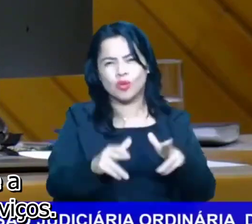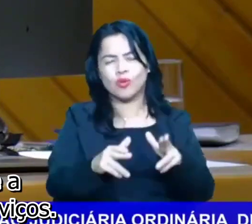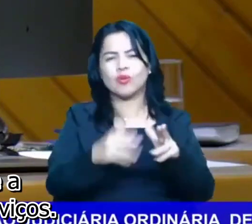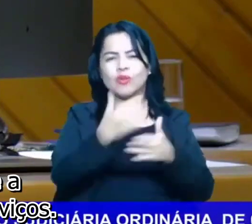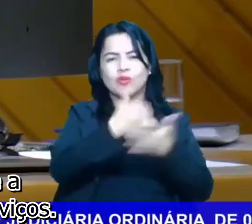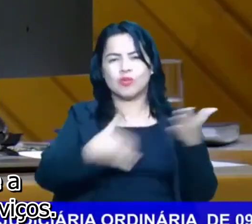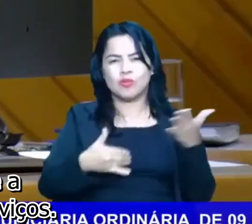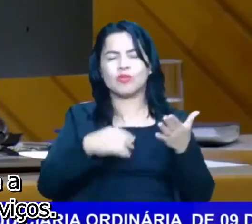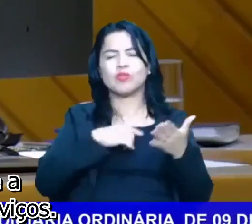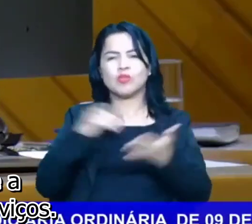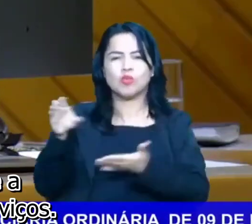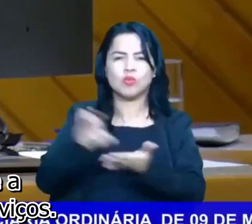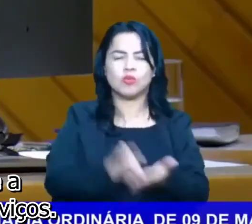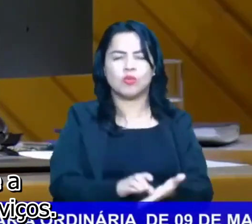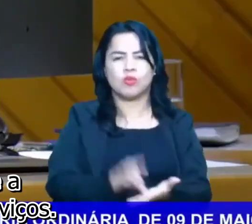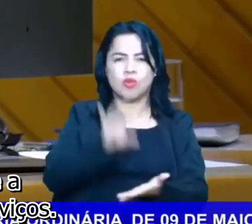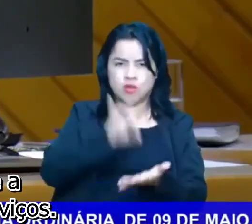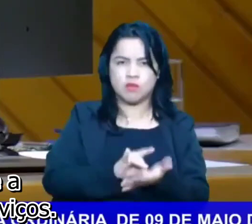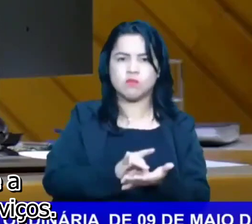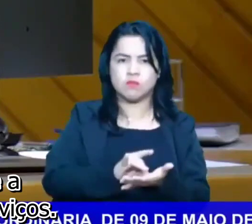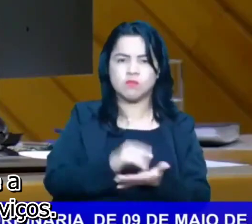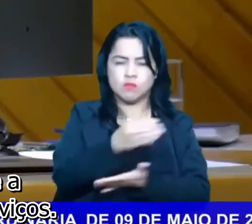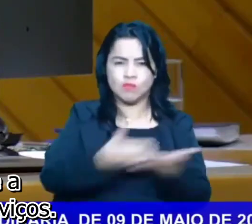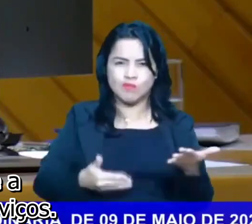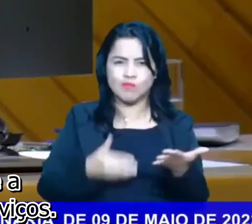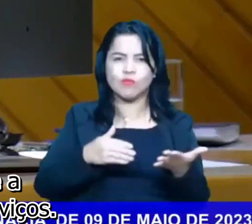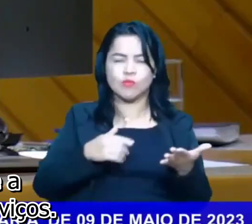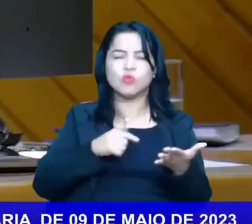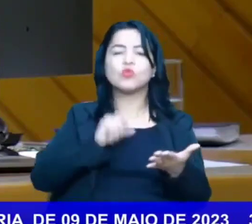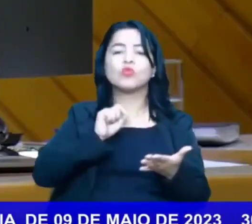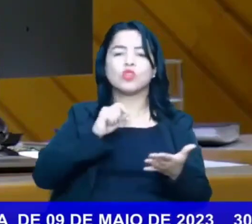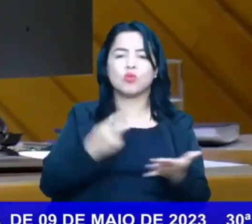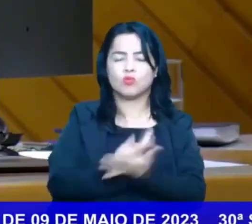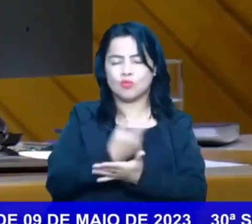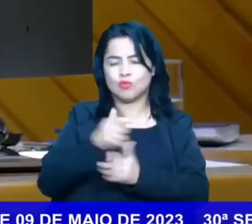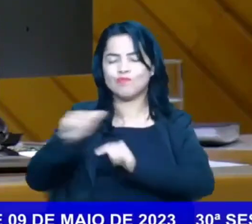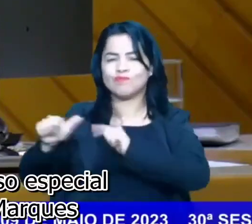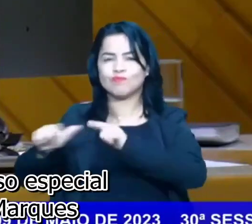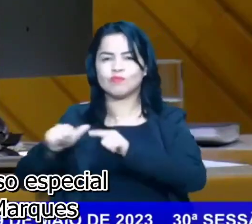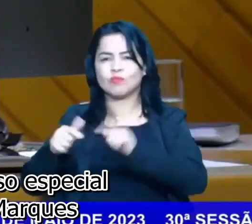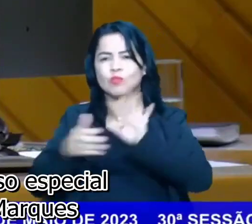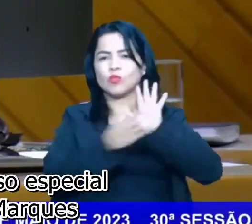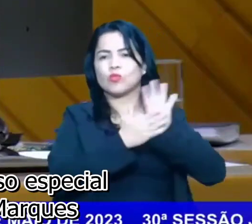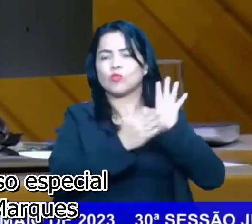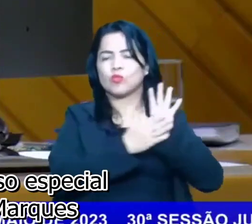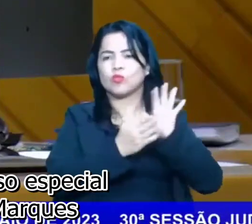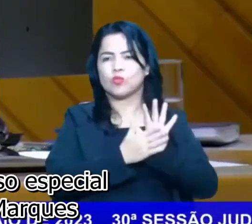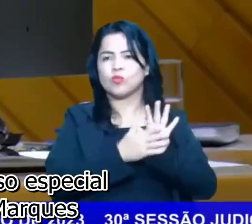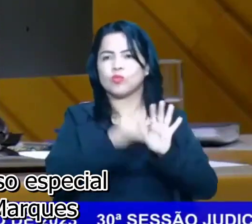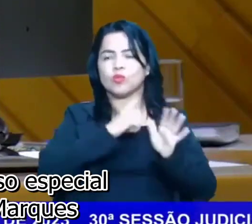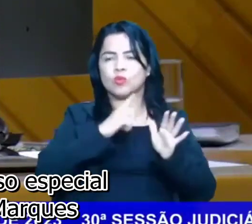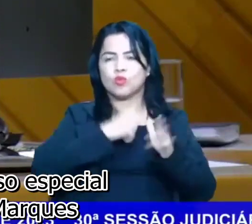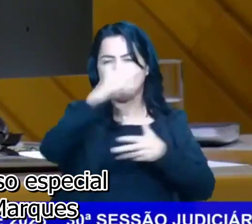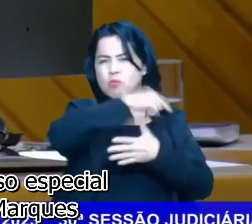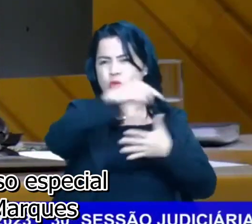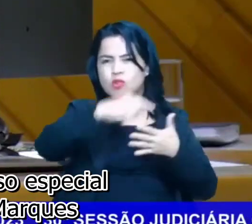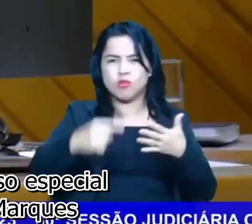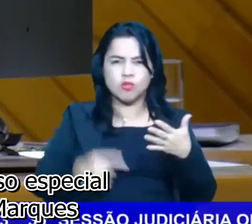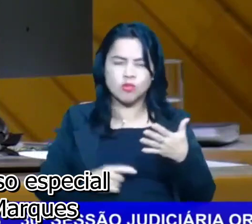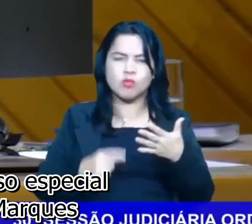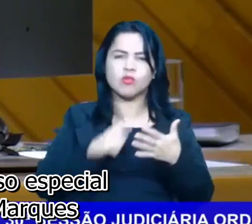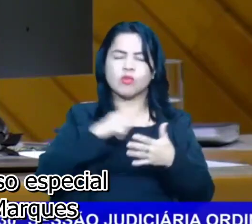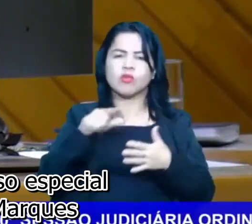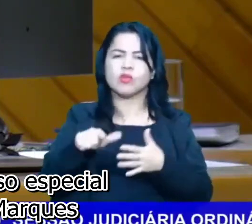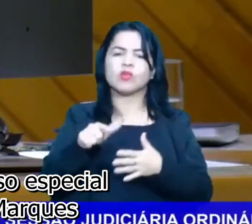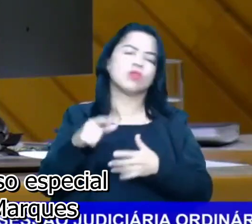comprovar a destinação dos recursos e a efetiva comprovação da realização dos serviços. E eu trouxe aqui o agravo regimental em recurso especial